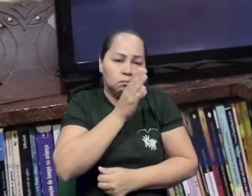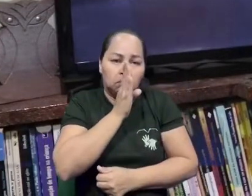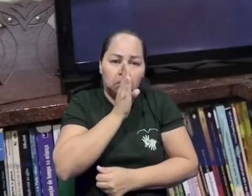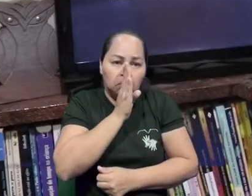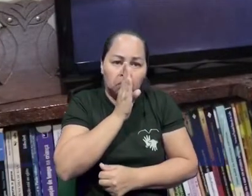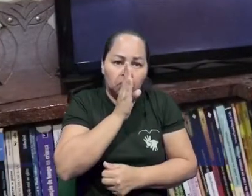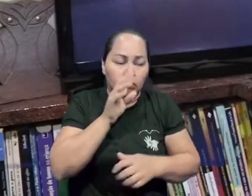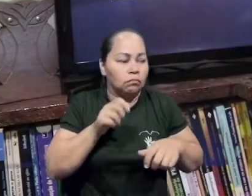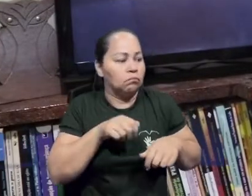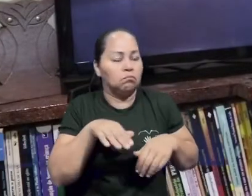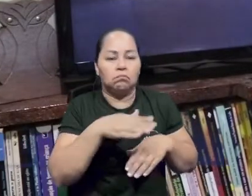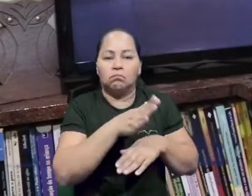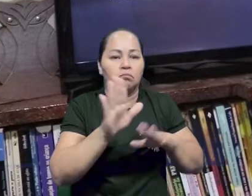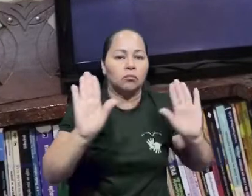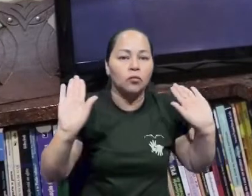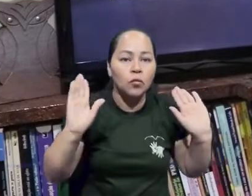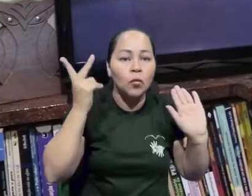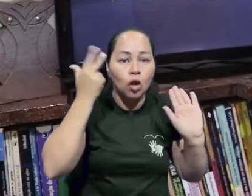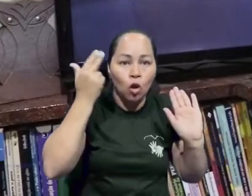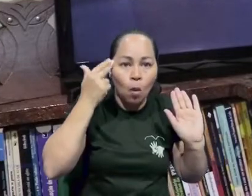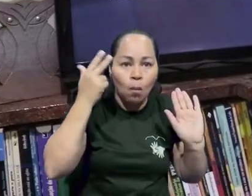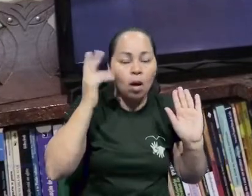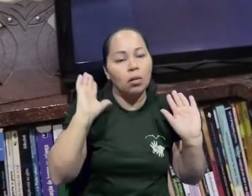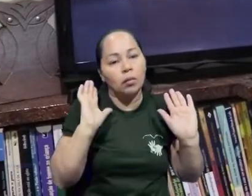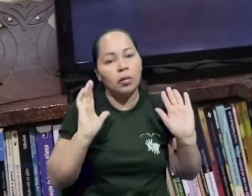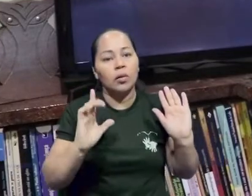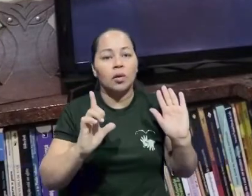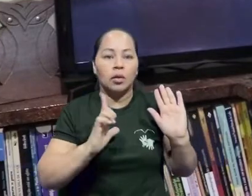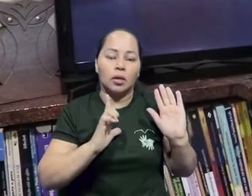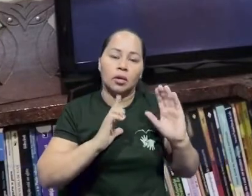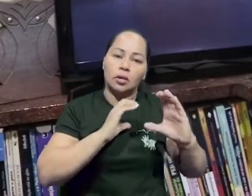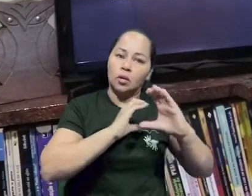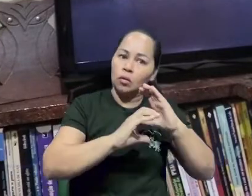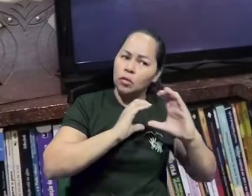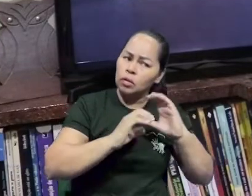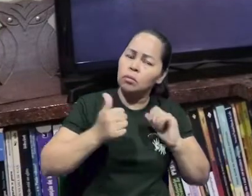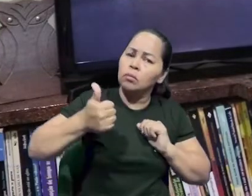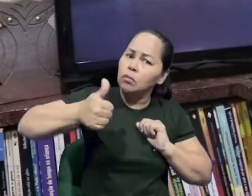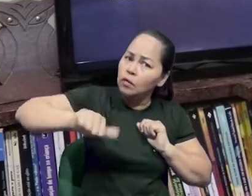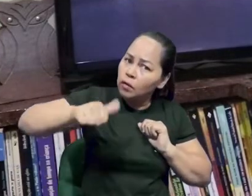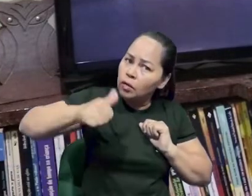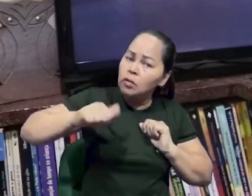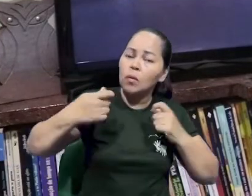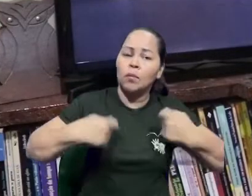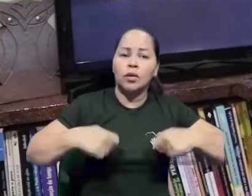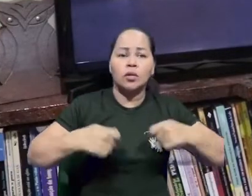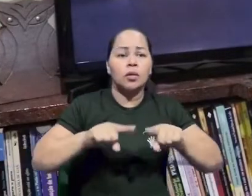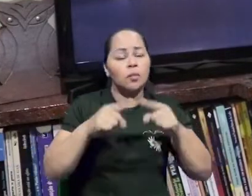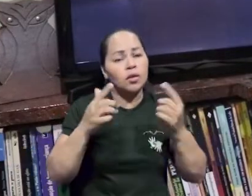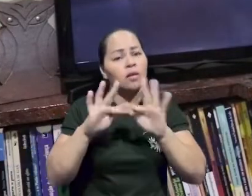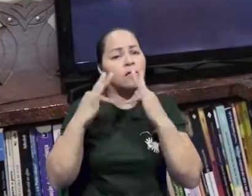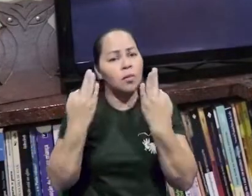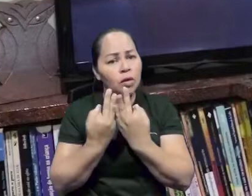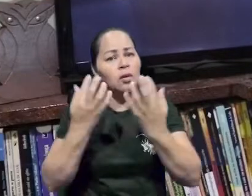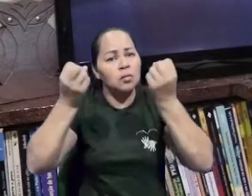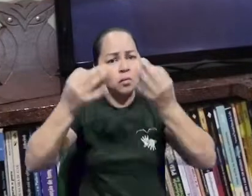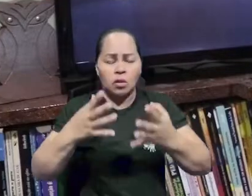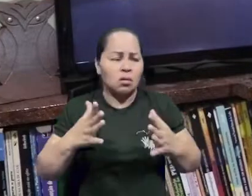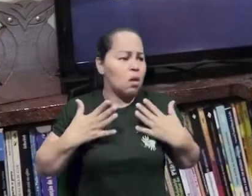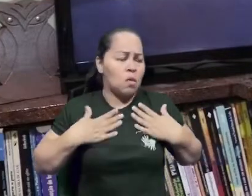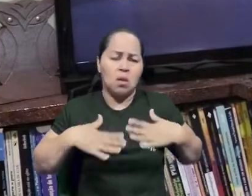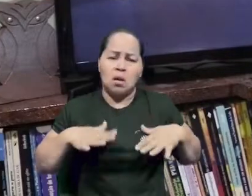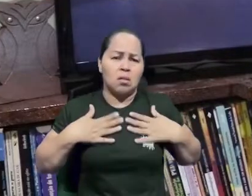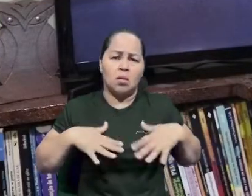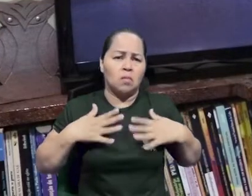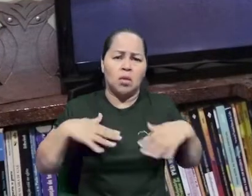habilidades de interação social, de comunicação ali, precisam ser avaliadas. Mas, segundo a família, tranquilo, sem